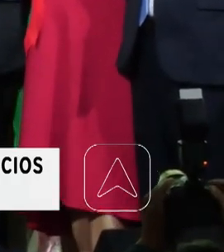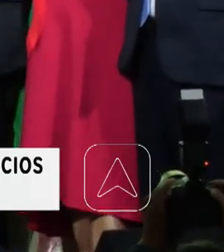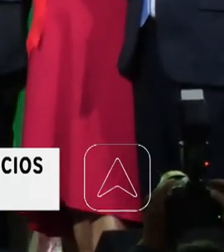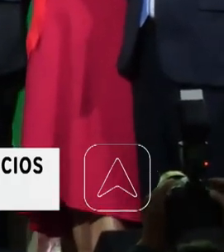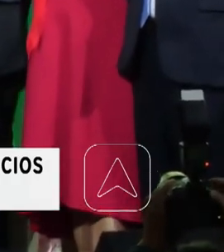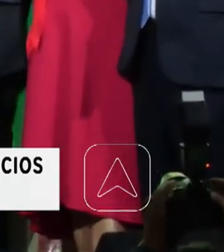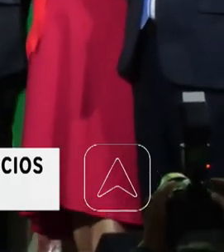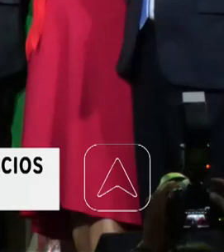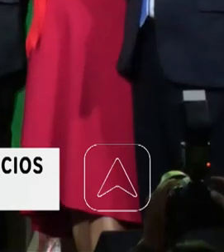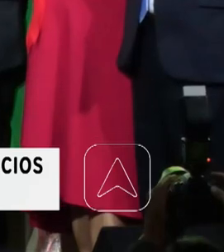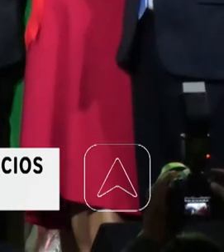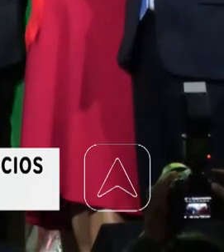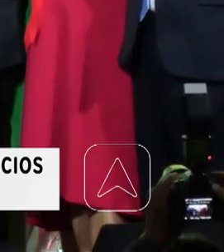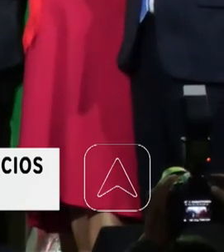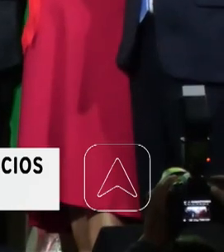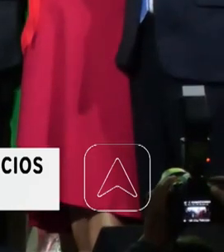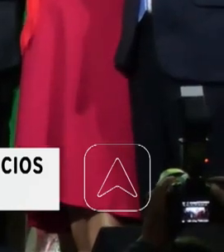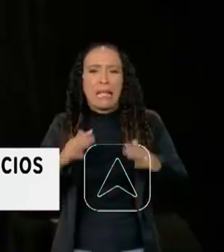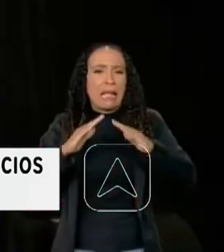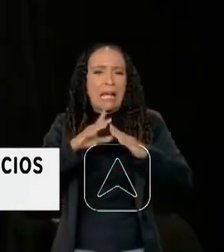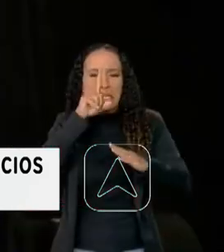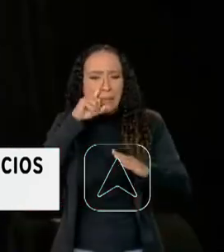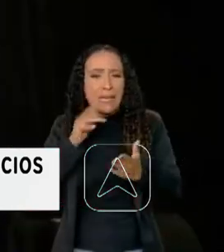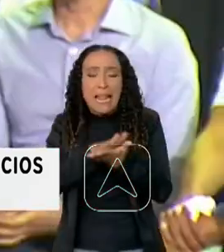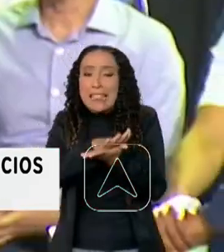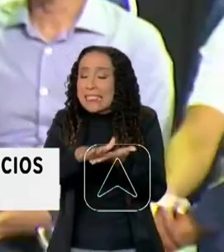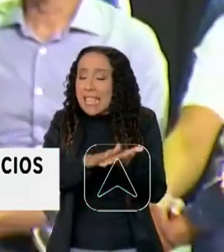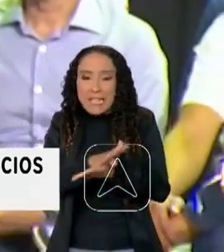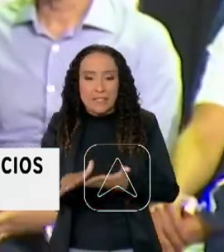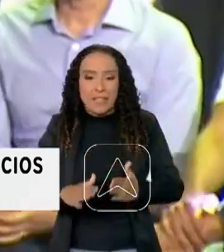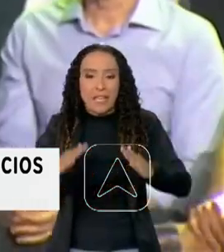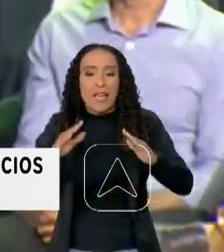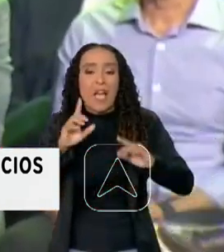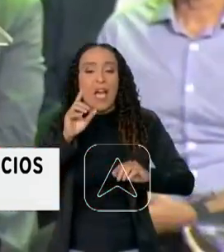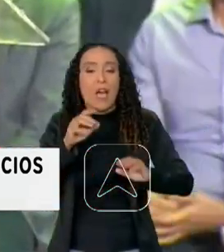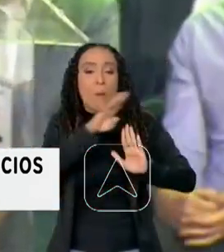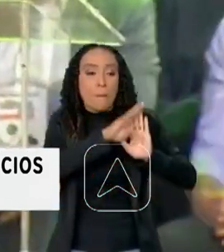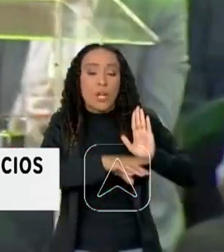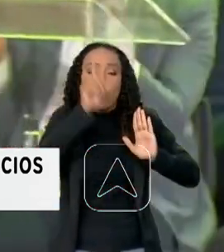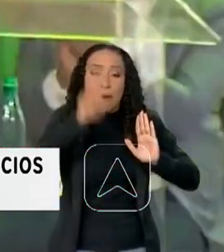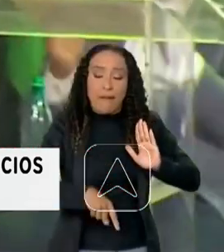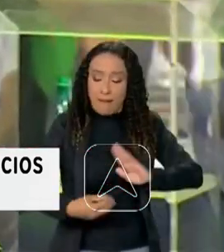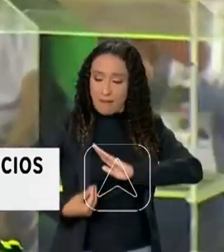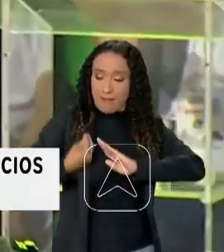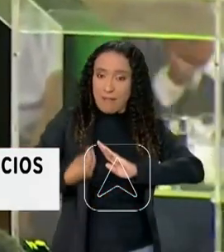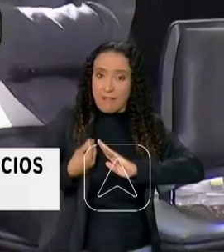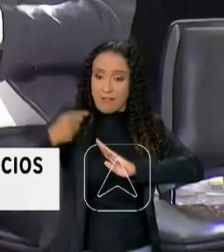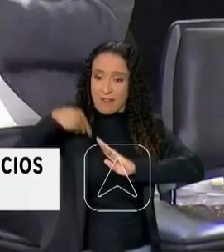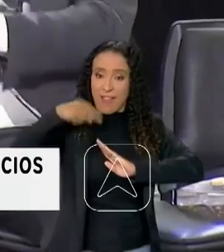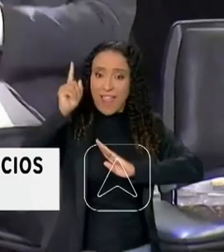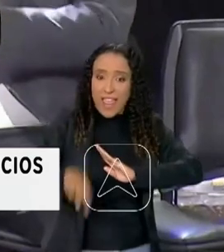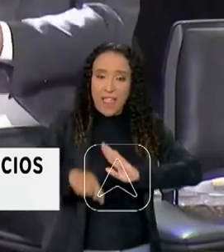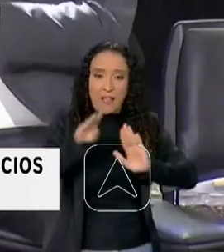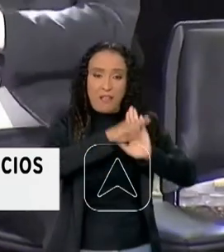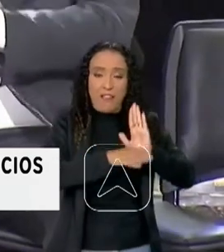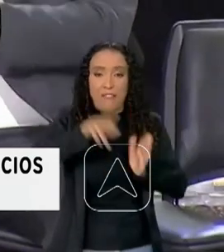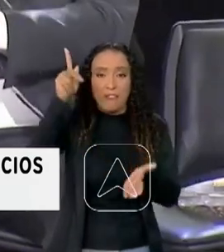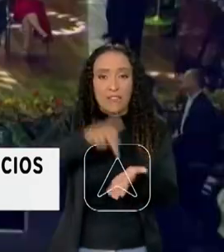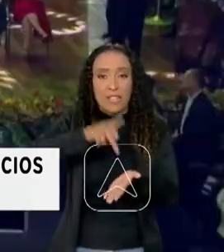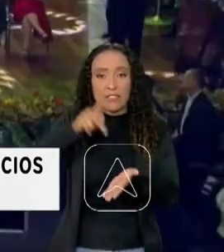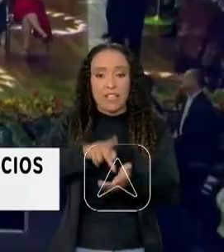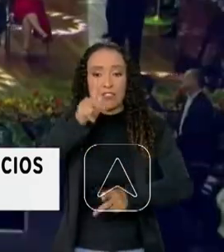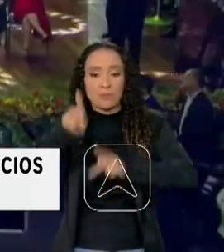União Pedro I e pir o casa é o Minha Casa Minha Vida que é um plano real para